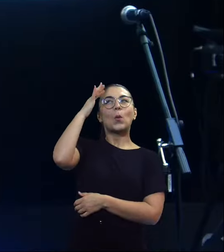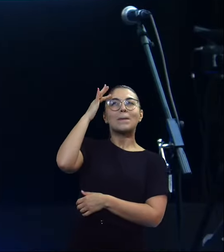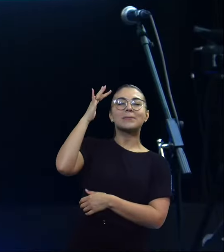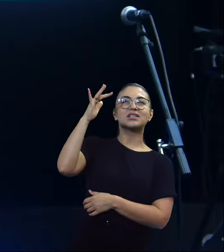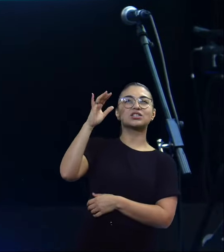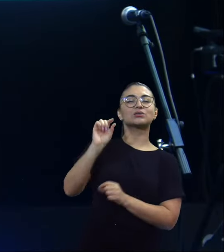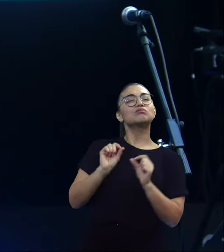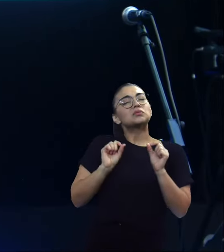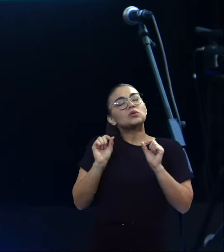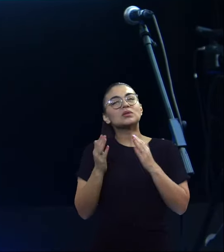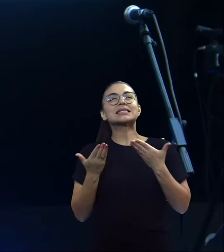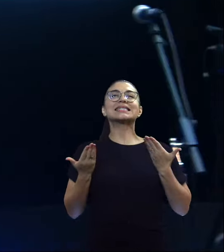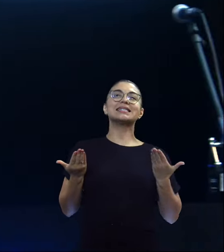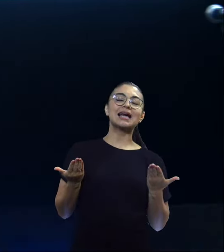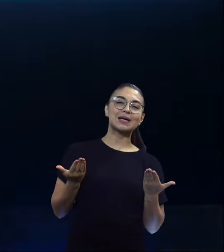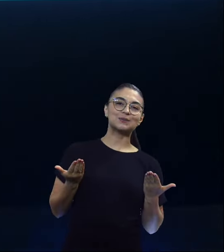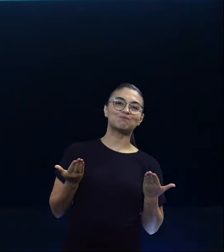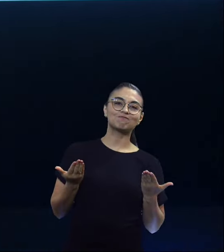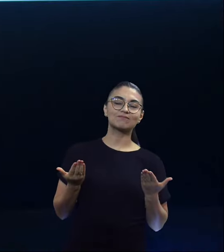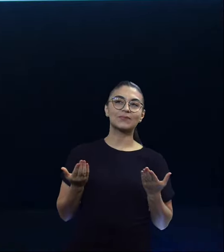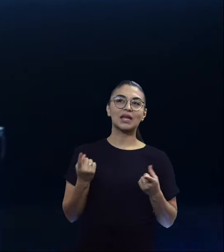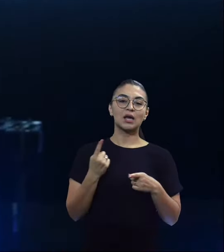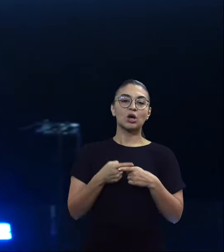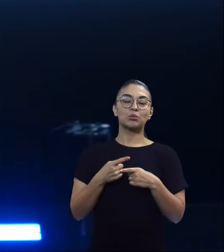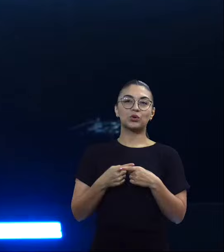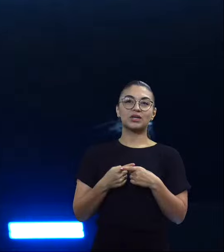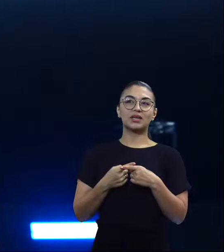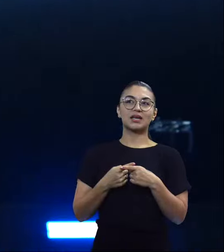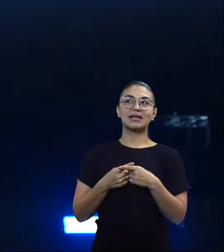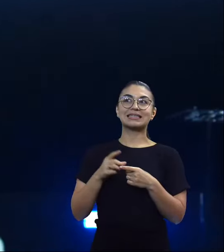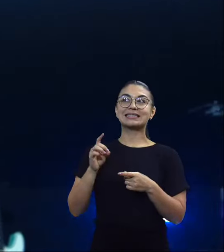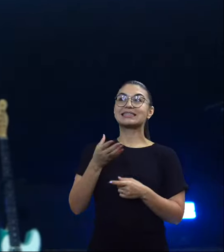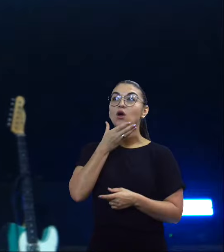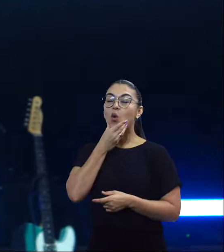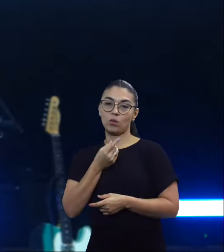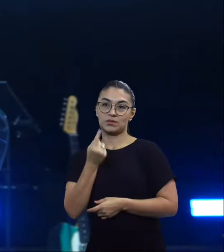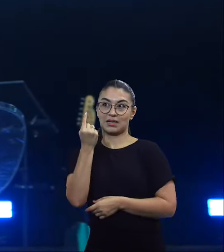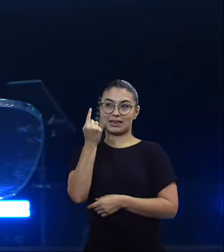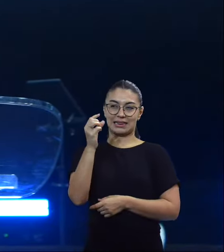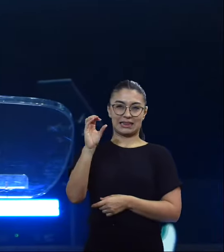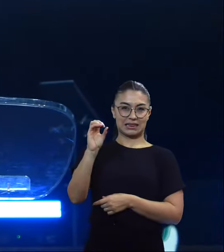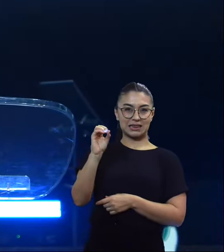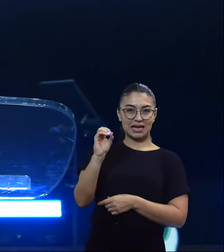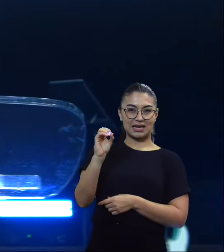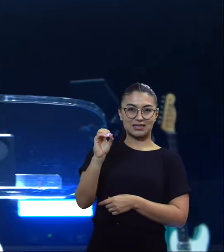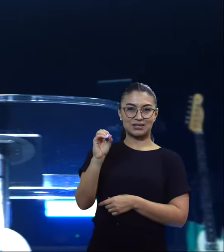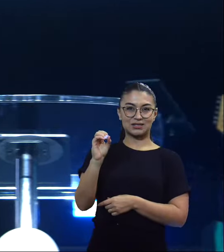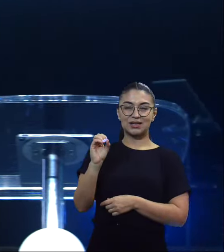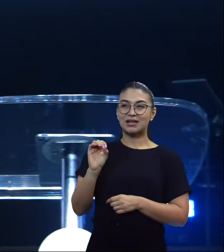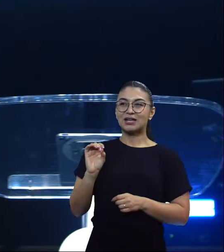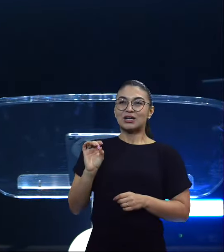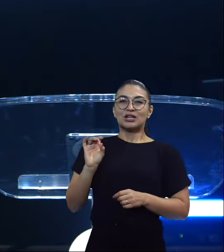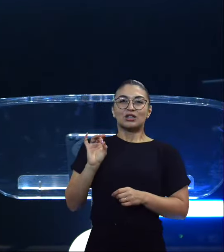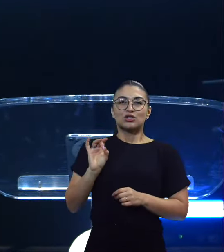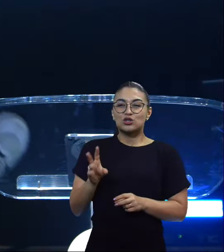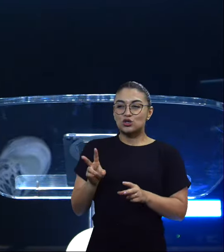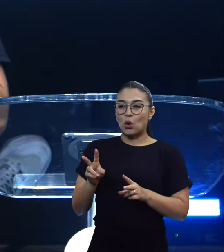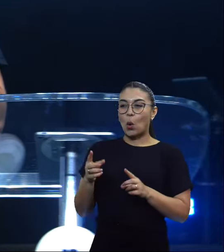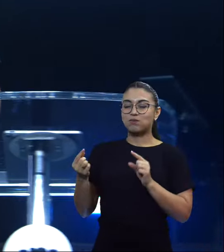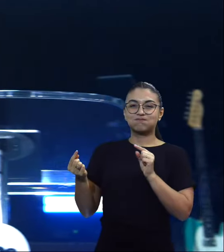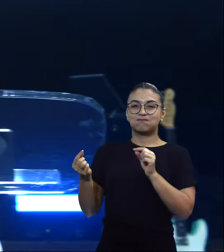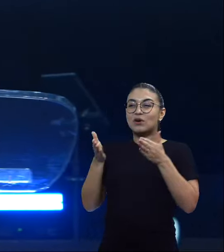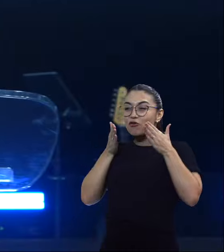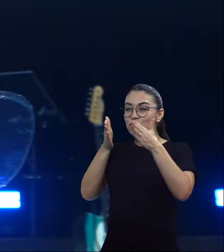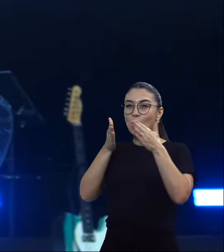olha, será que de repente não é porque 10 deles eram mais pessimistas? Sabe aquele tipo de pessoa que acha que vai dar